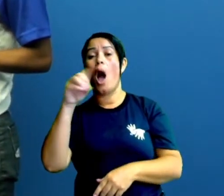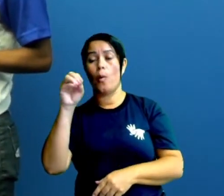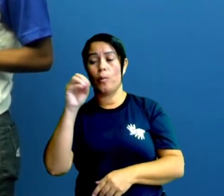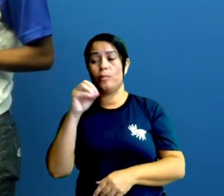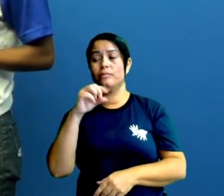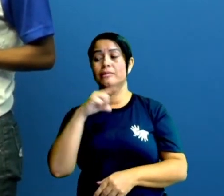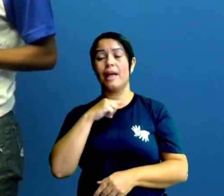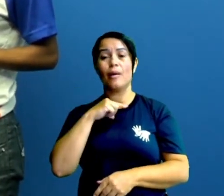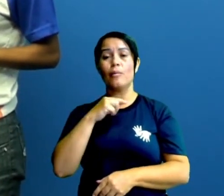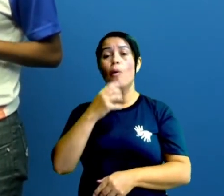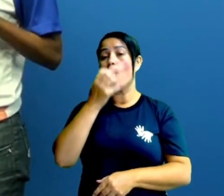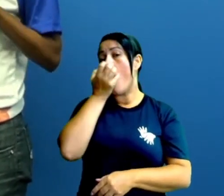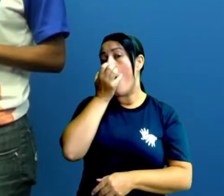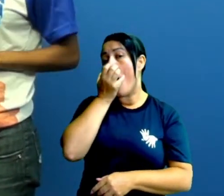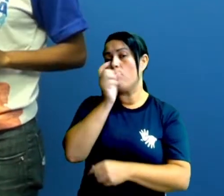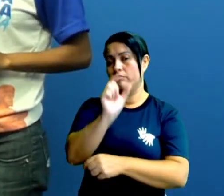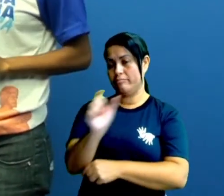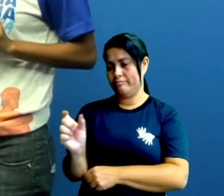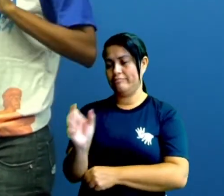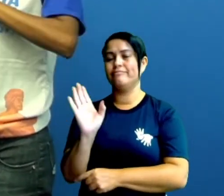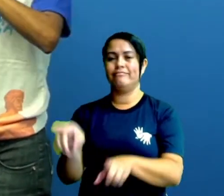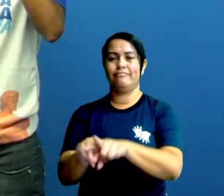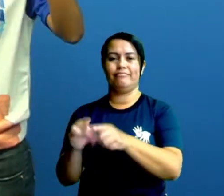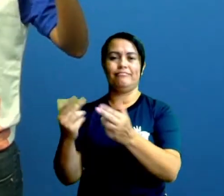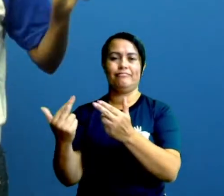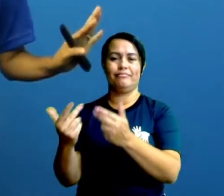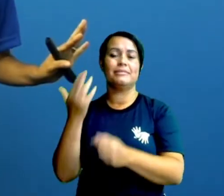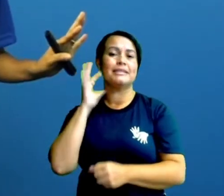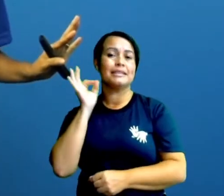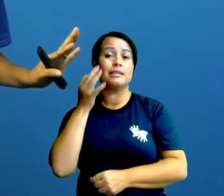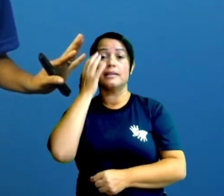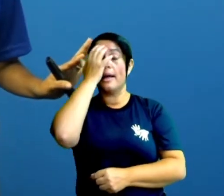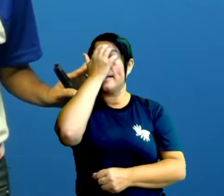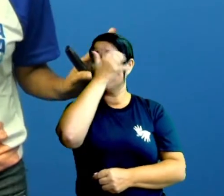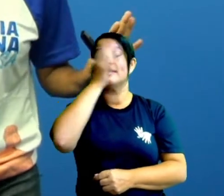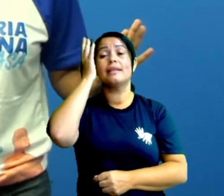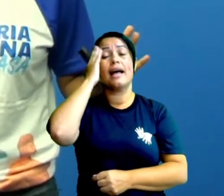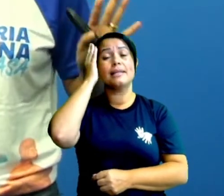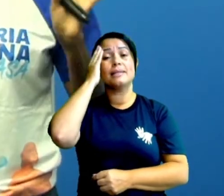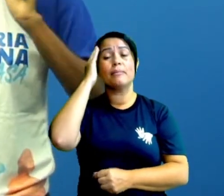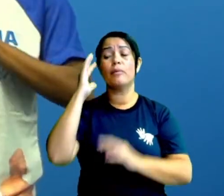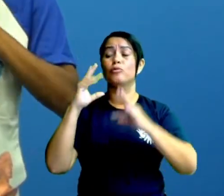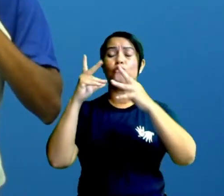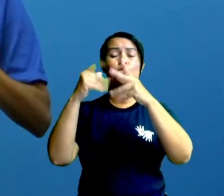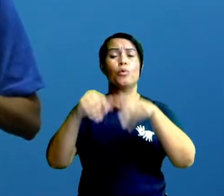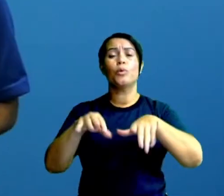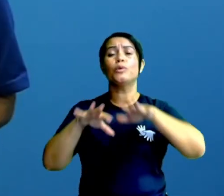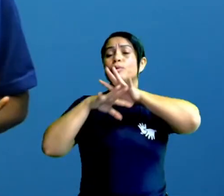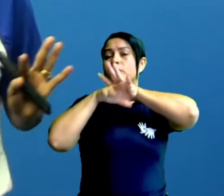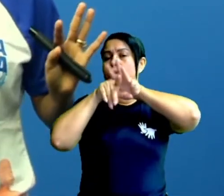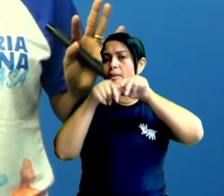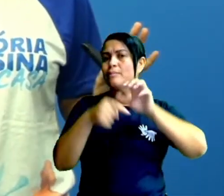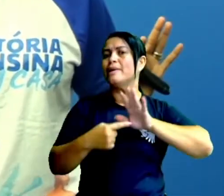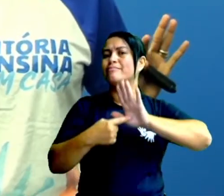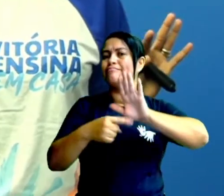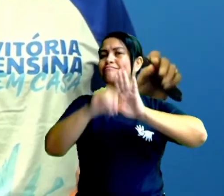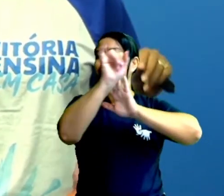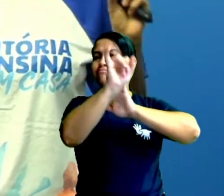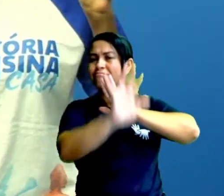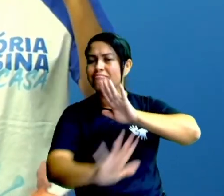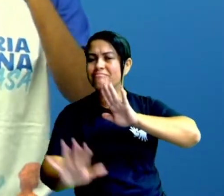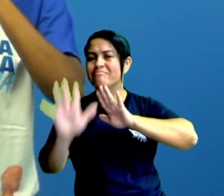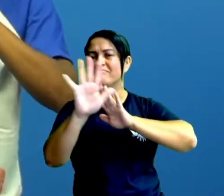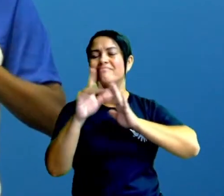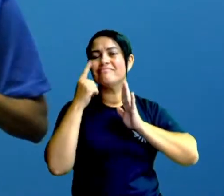e Aqui nós temos escrito em nome então nós já sabemos todos os animais que aparecem aí na